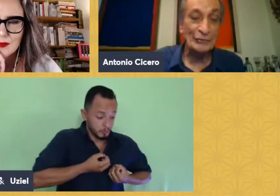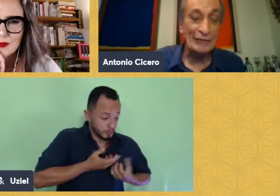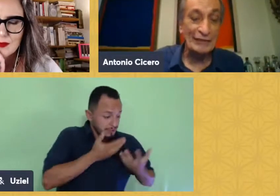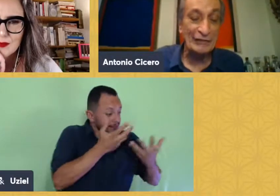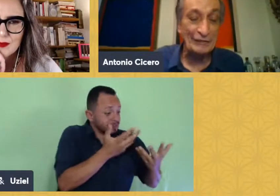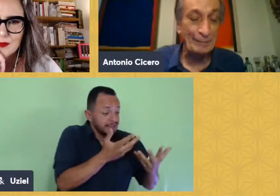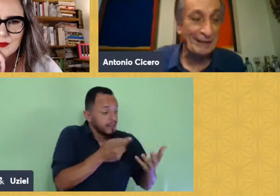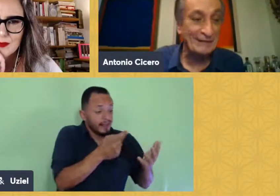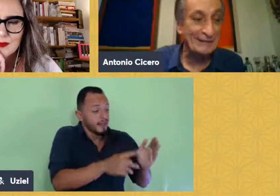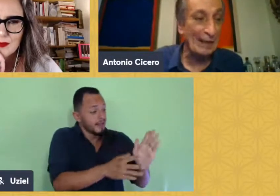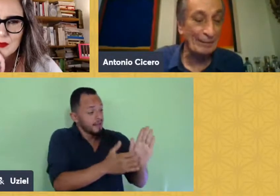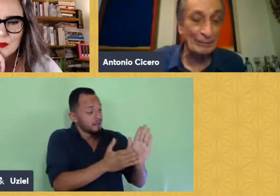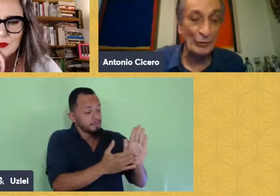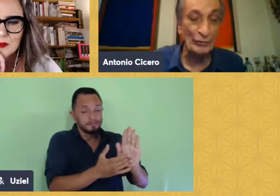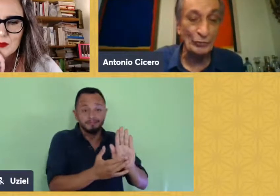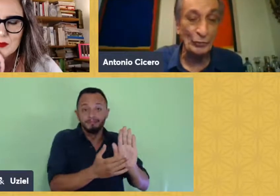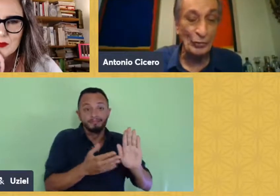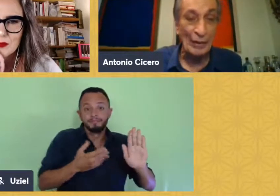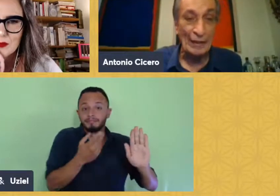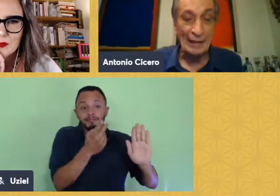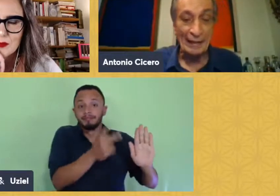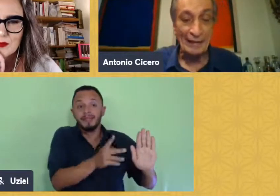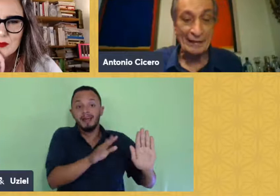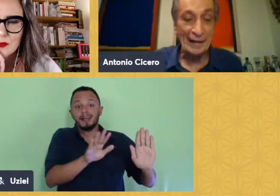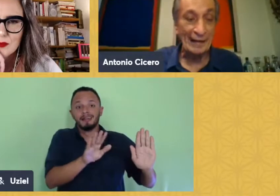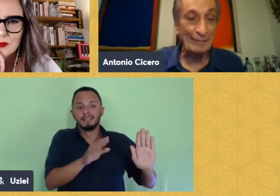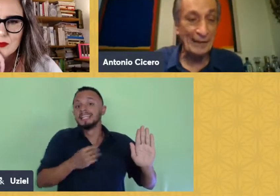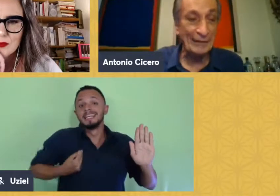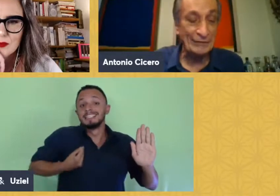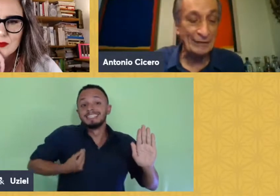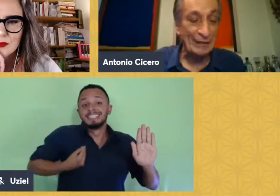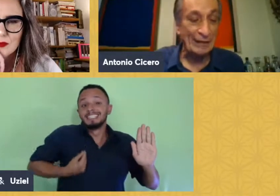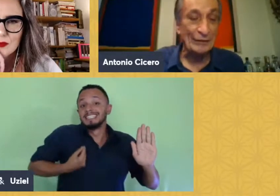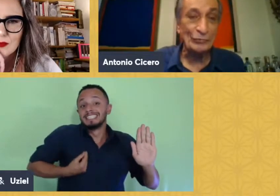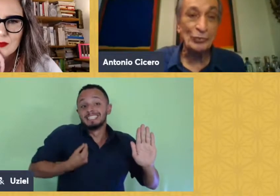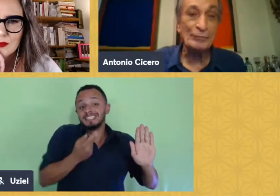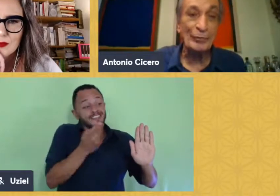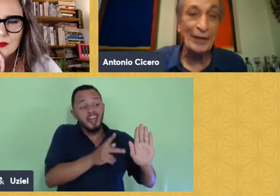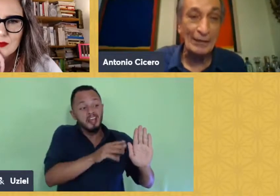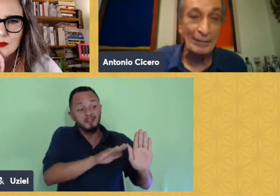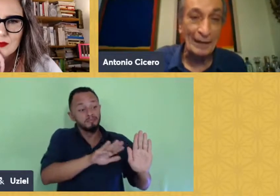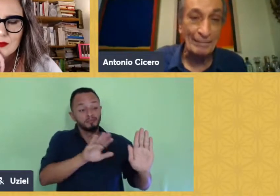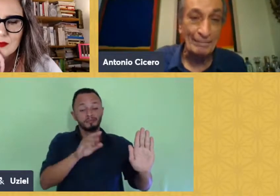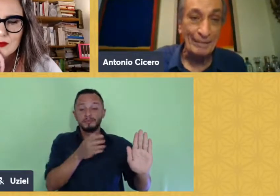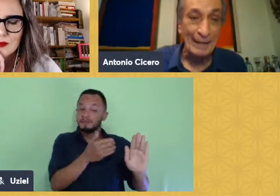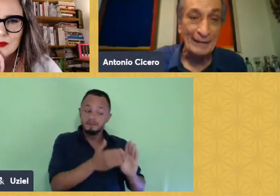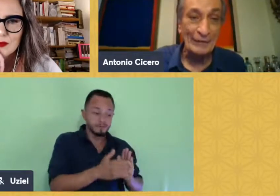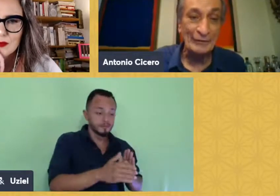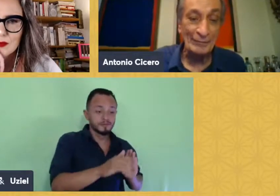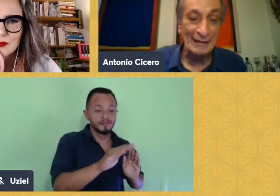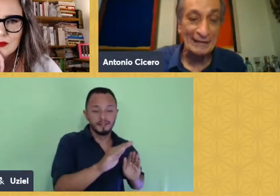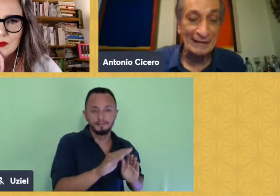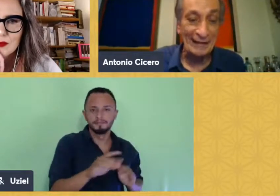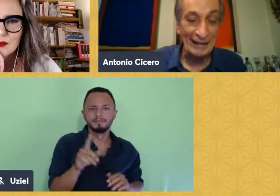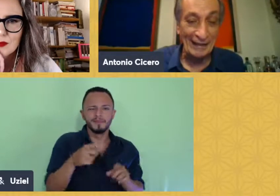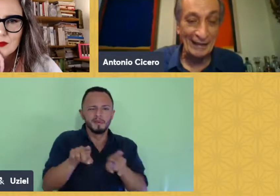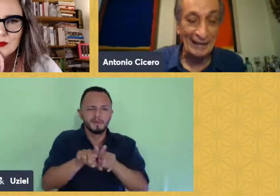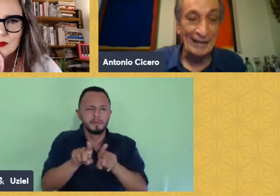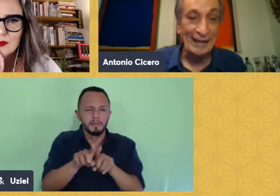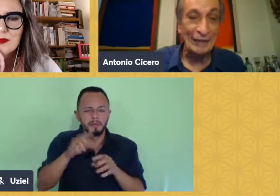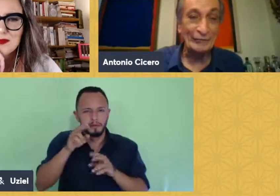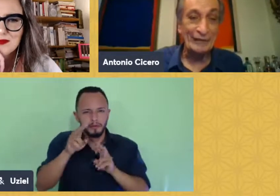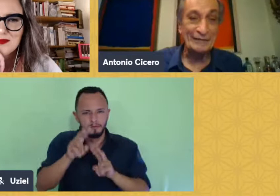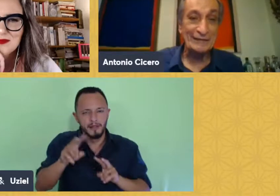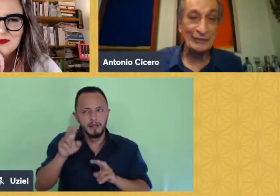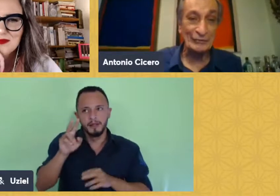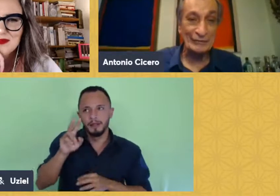eu acho que a gente percebe muito claramente num poema que eu também queria ler,